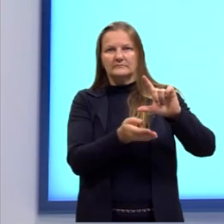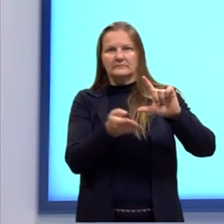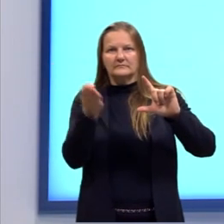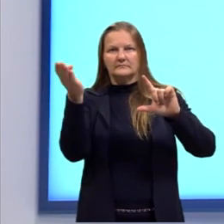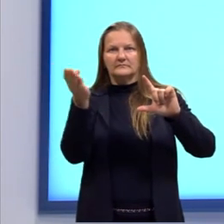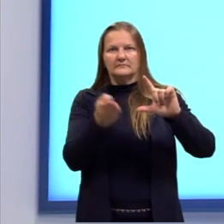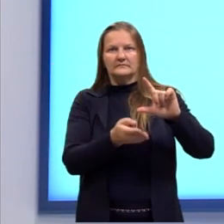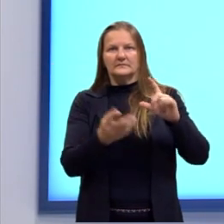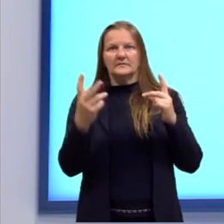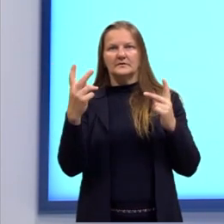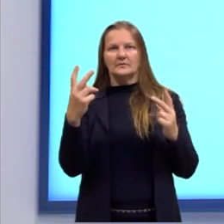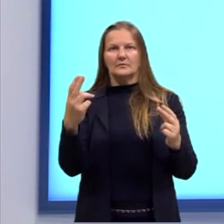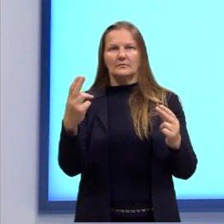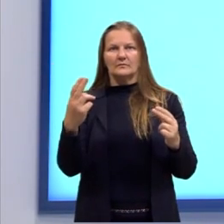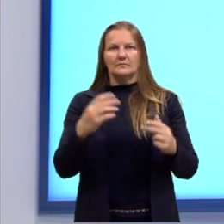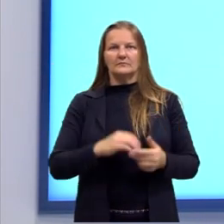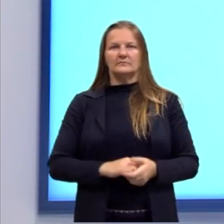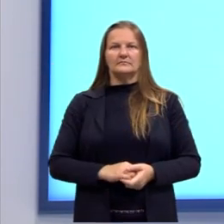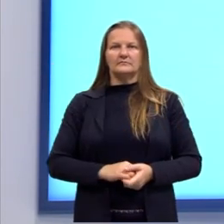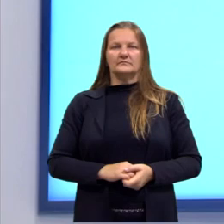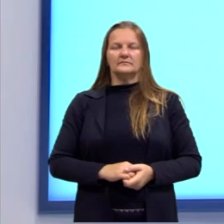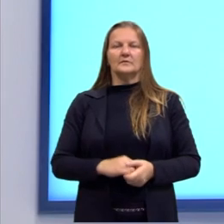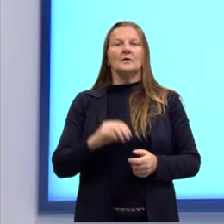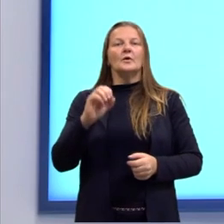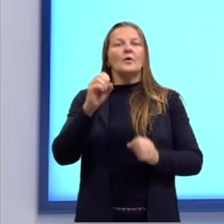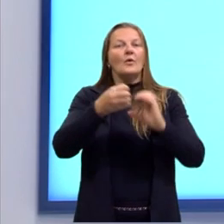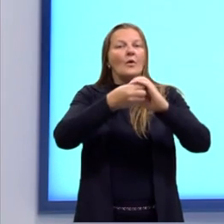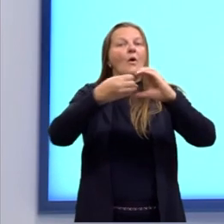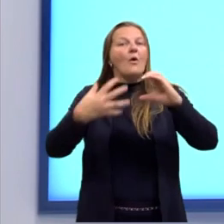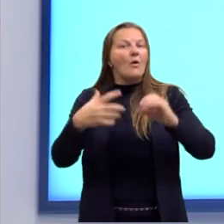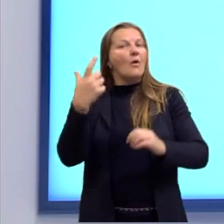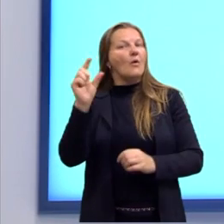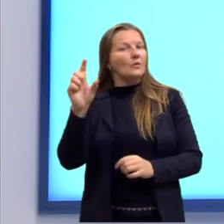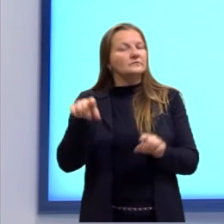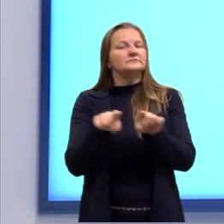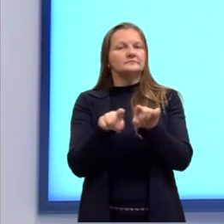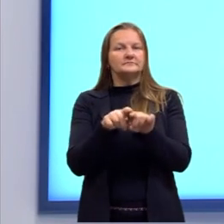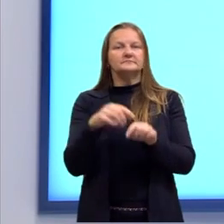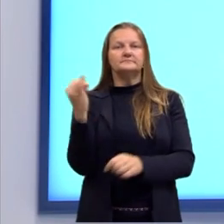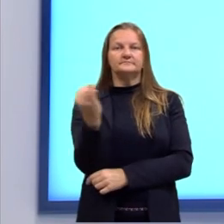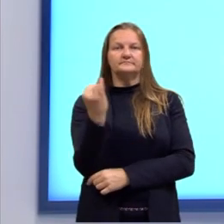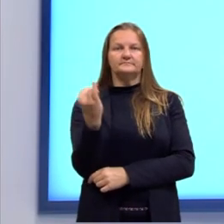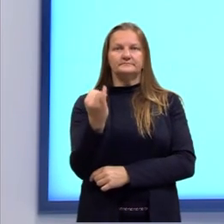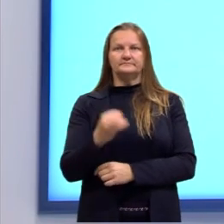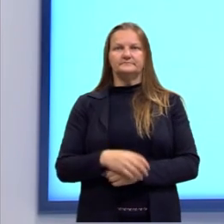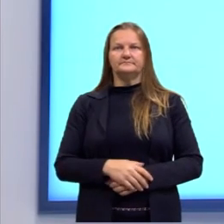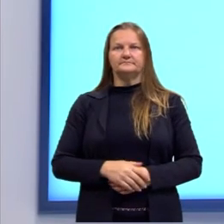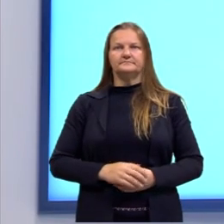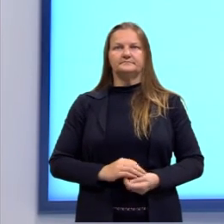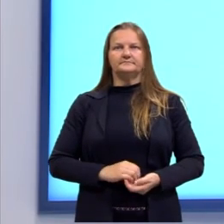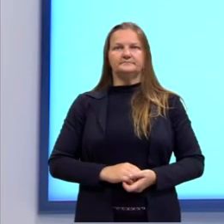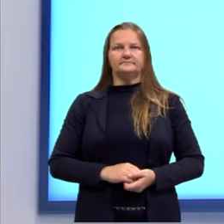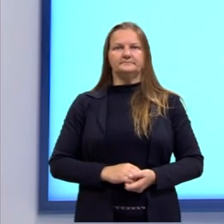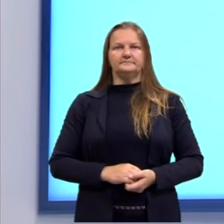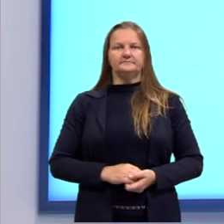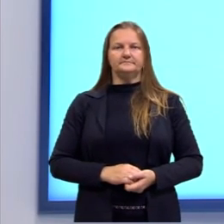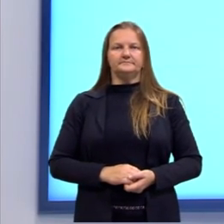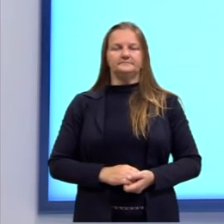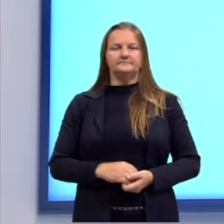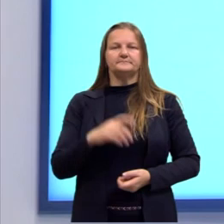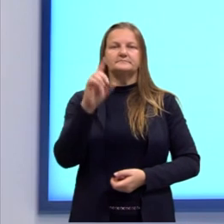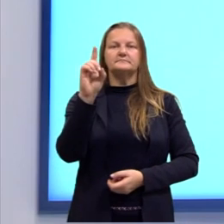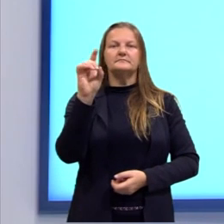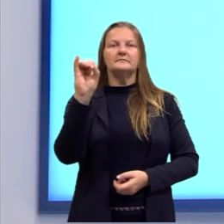e de mesma medida outra classificação importante ali é das diagonais as diagonais de um